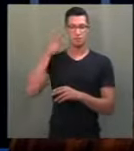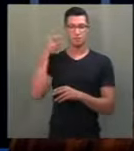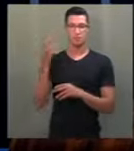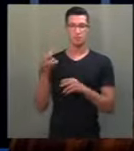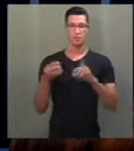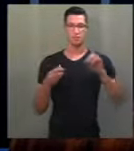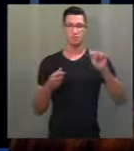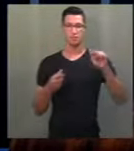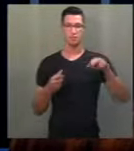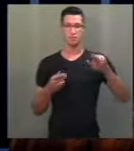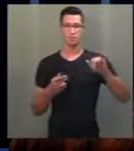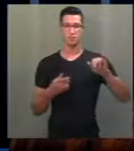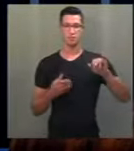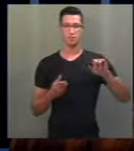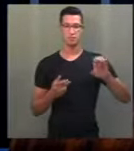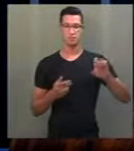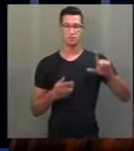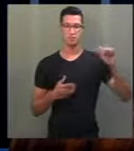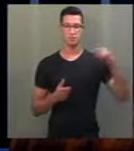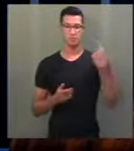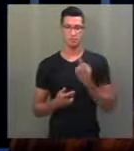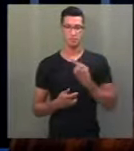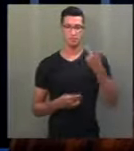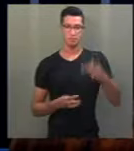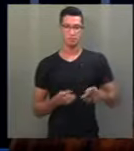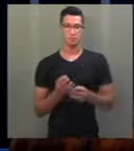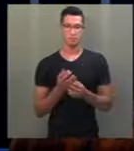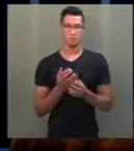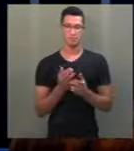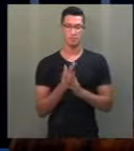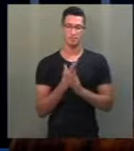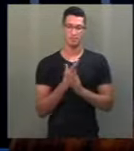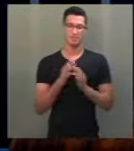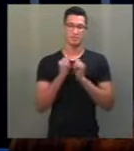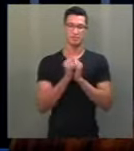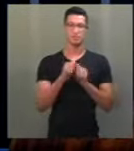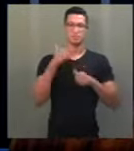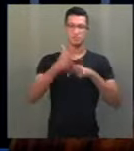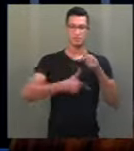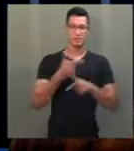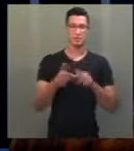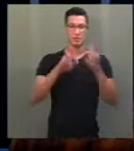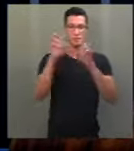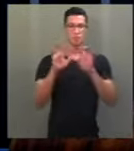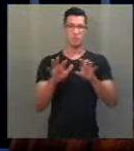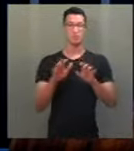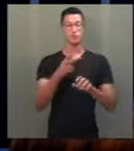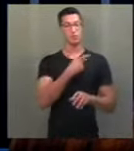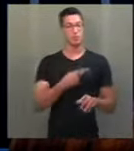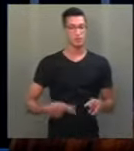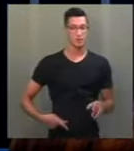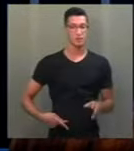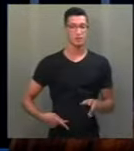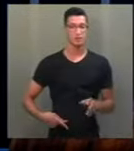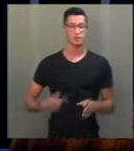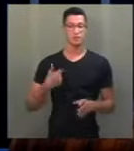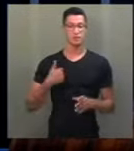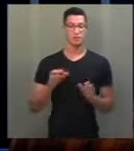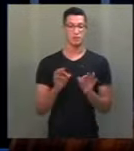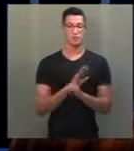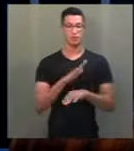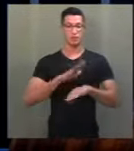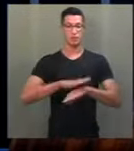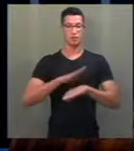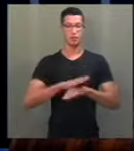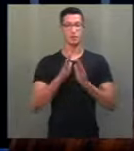a Daniele, e nós juntos trabalhamos muito nessa questão. Senhor presidente, eu encerro